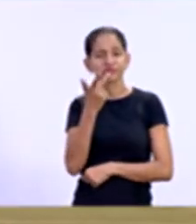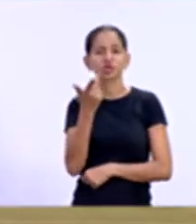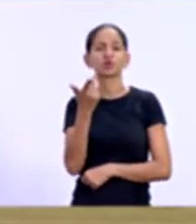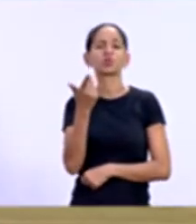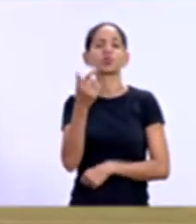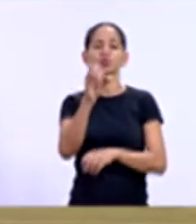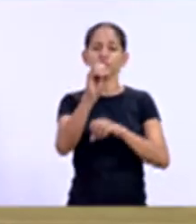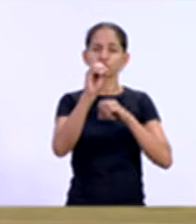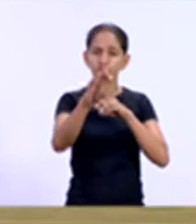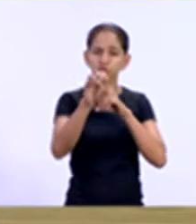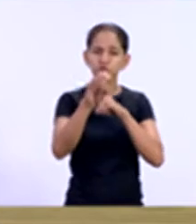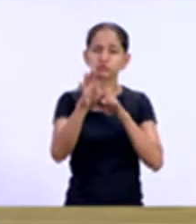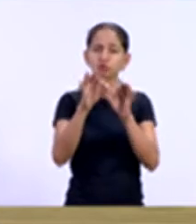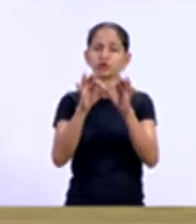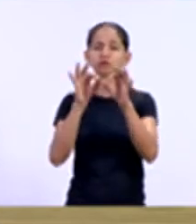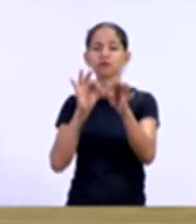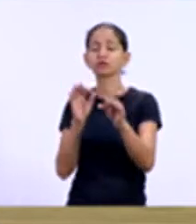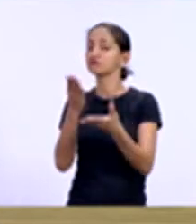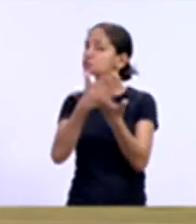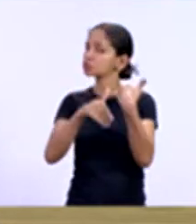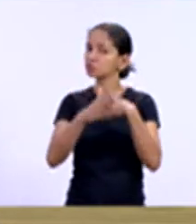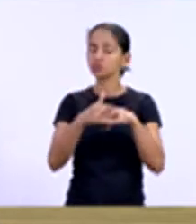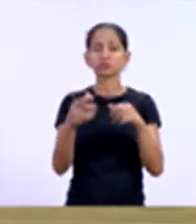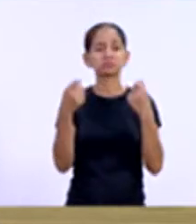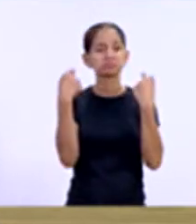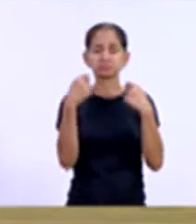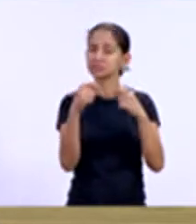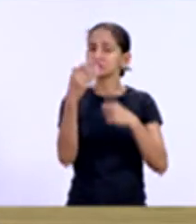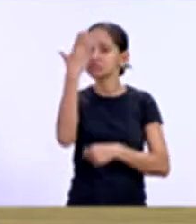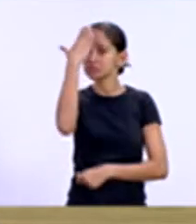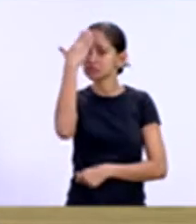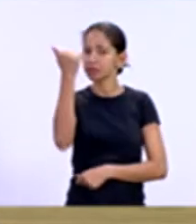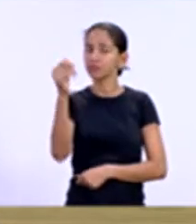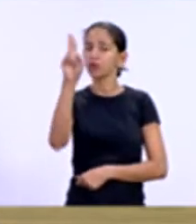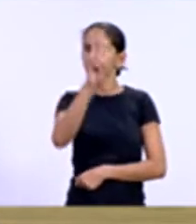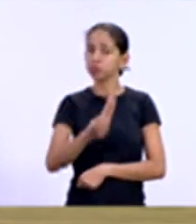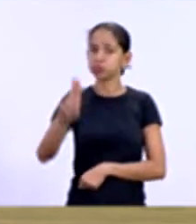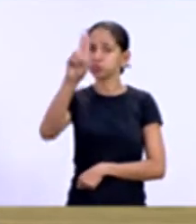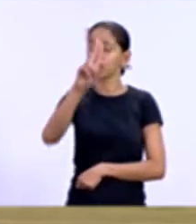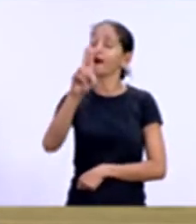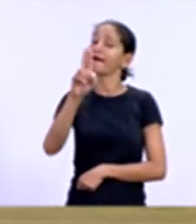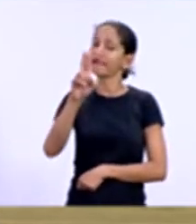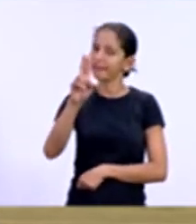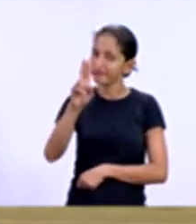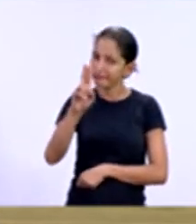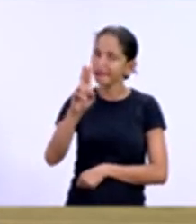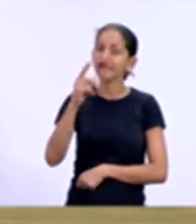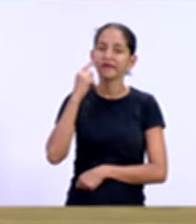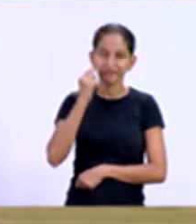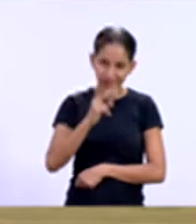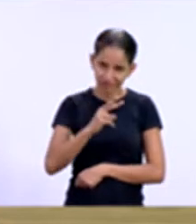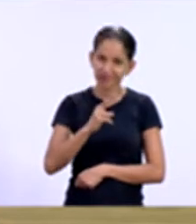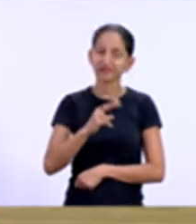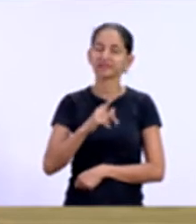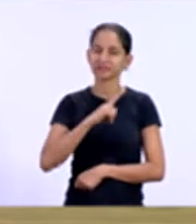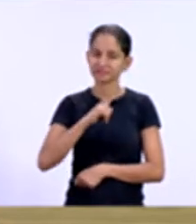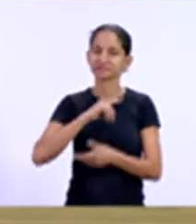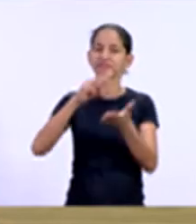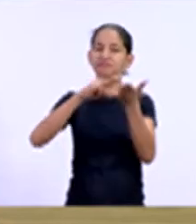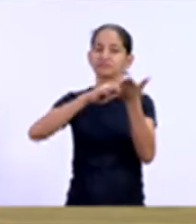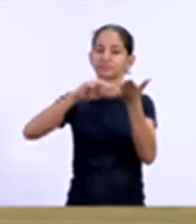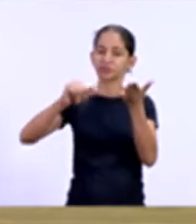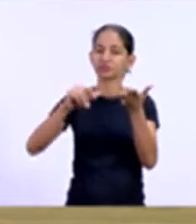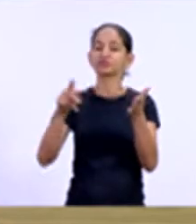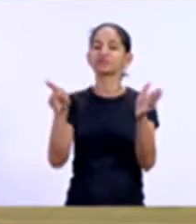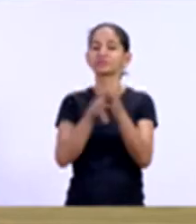a método, então todas elas precisam de saber usar. E aí nós vamos ver agora, por exemplo, as metodologias